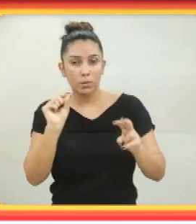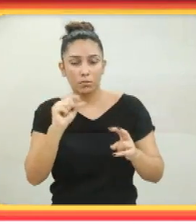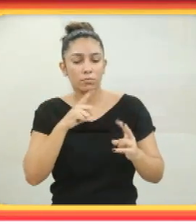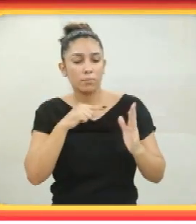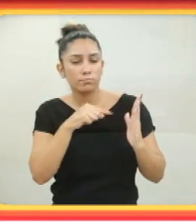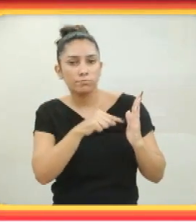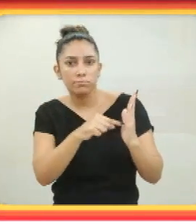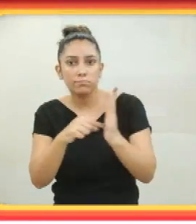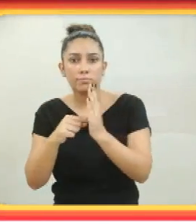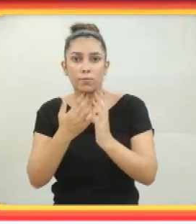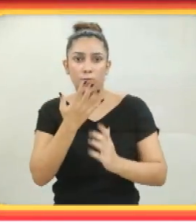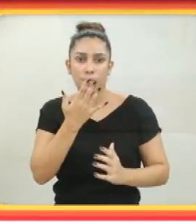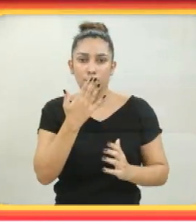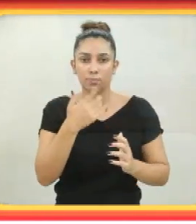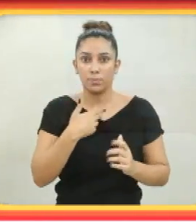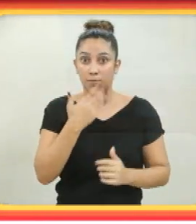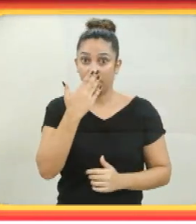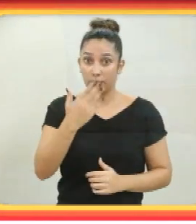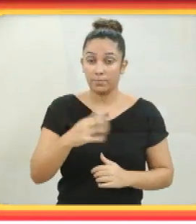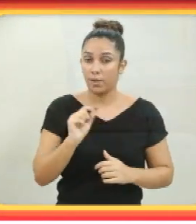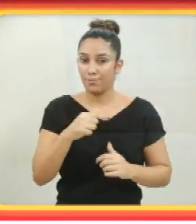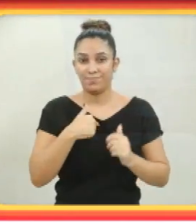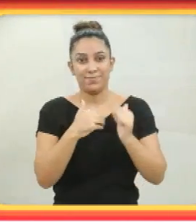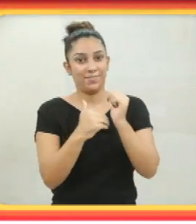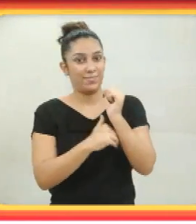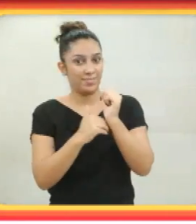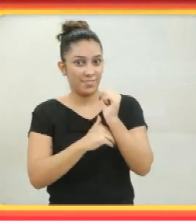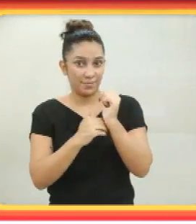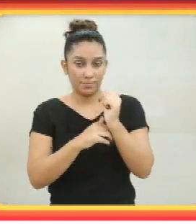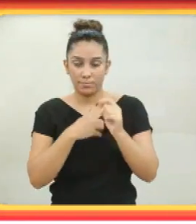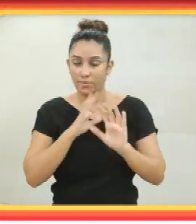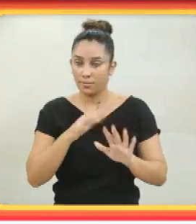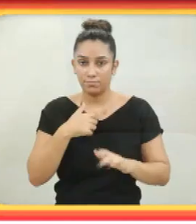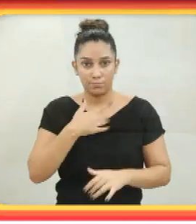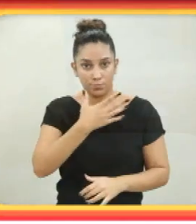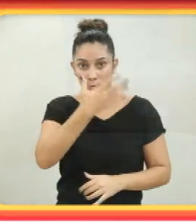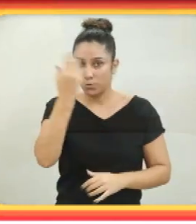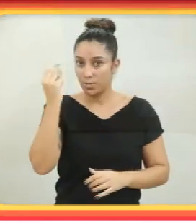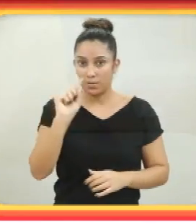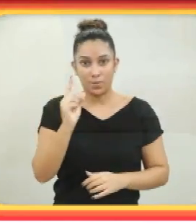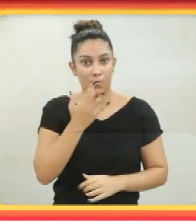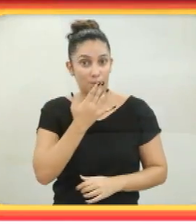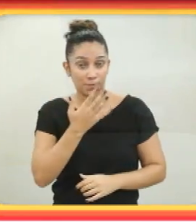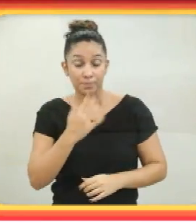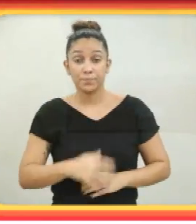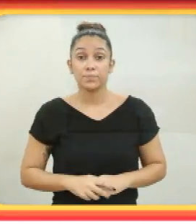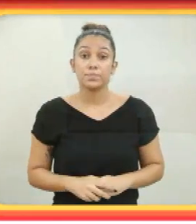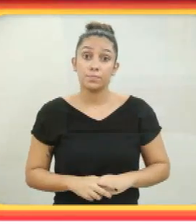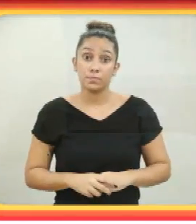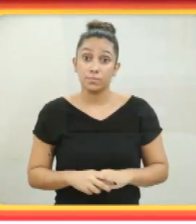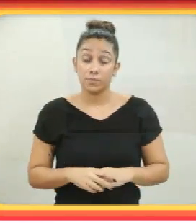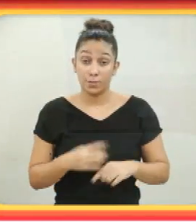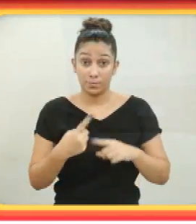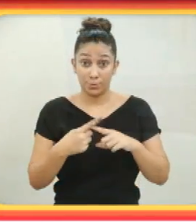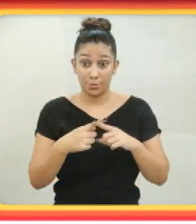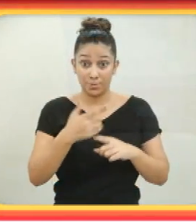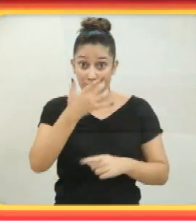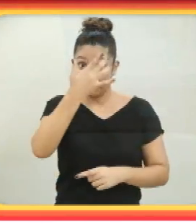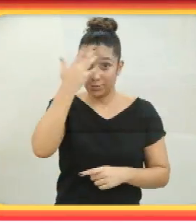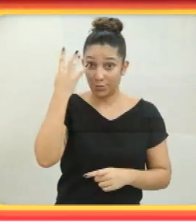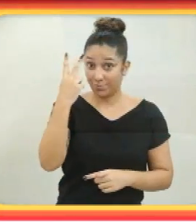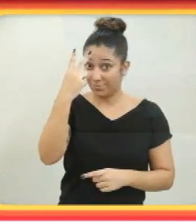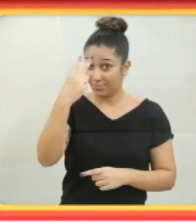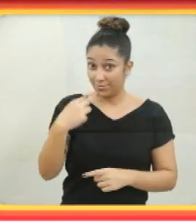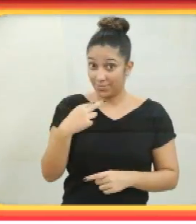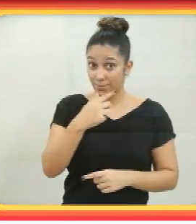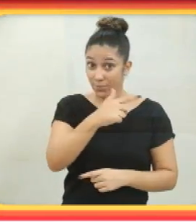neurológica eu lembro das cores, porque enquanto eu estou falando aqui com vocês,